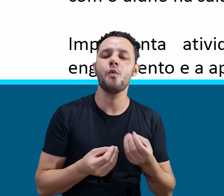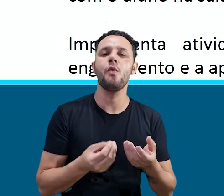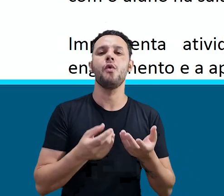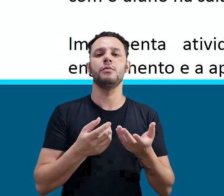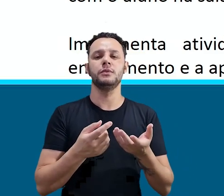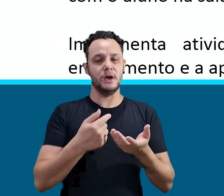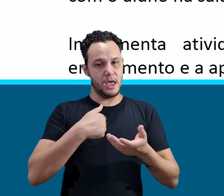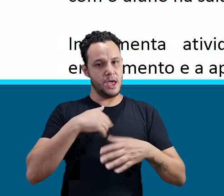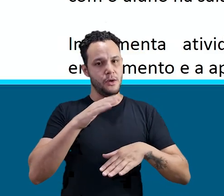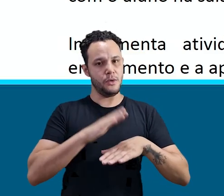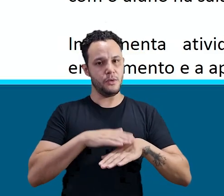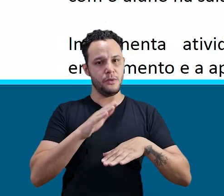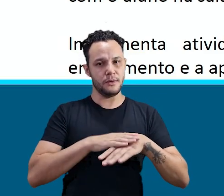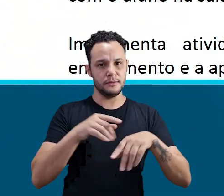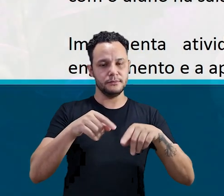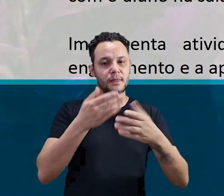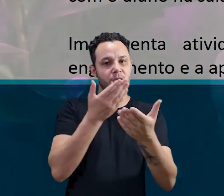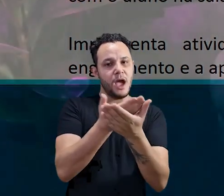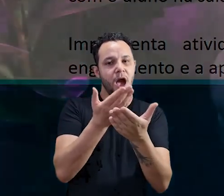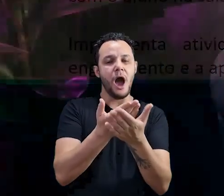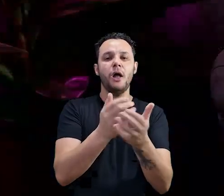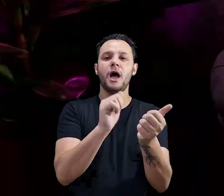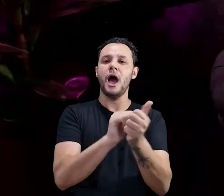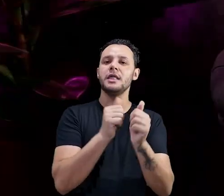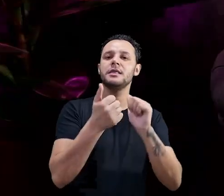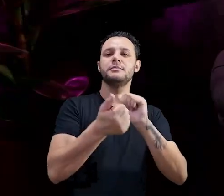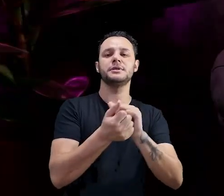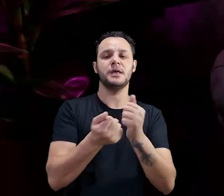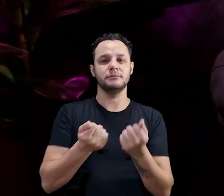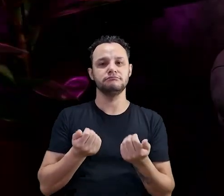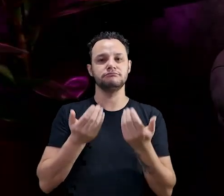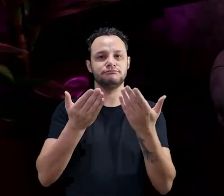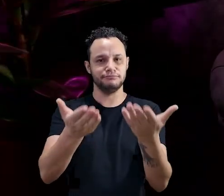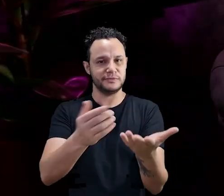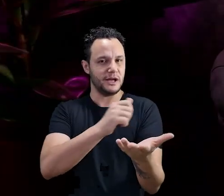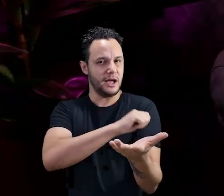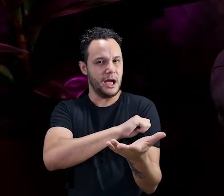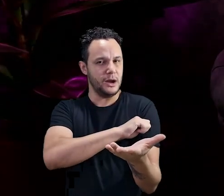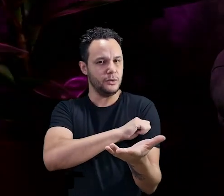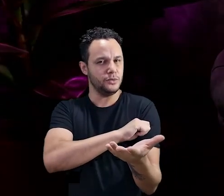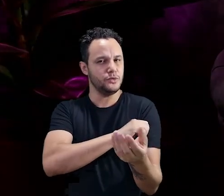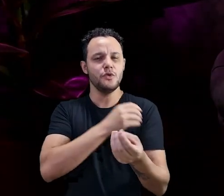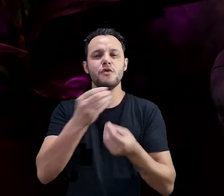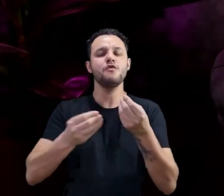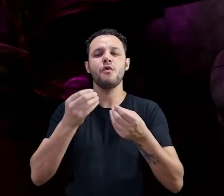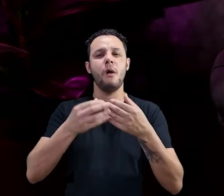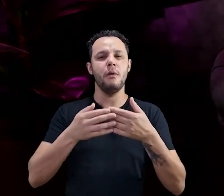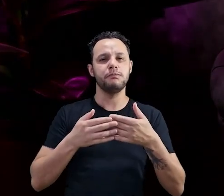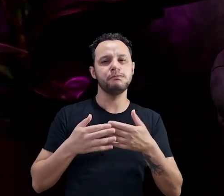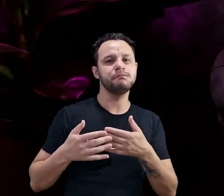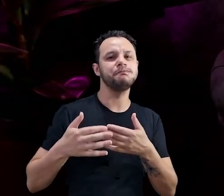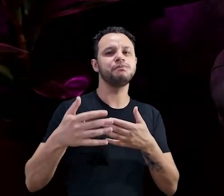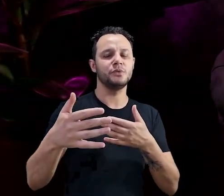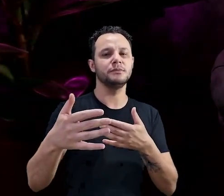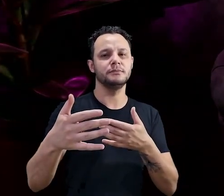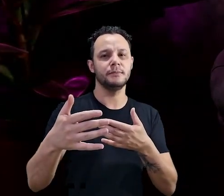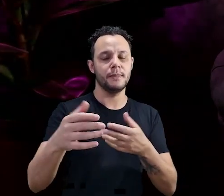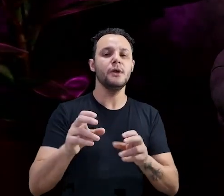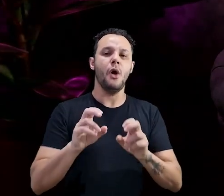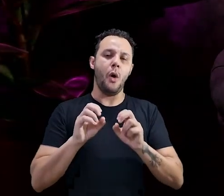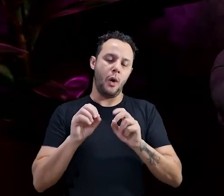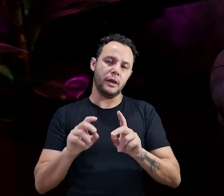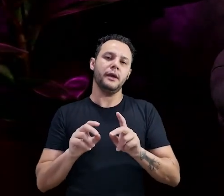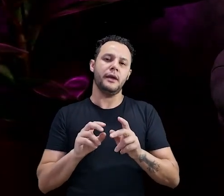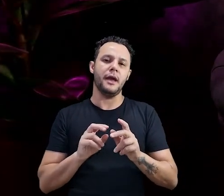eu vou adaptar as minhas aulas para a realidade daquele estudante daqui por diante. Claro que ele